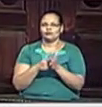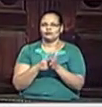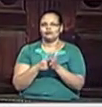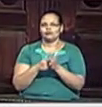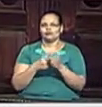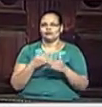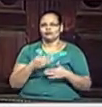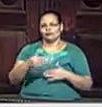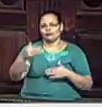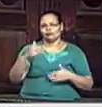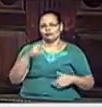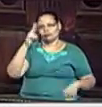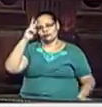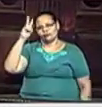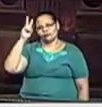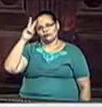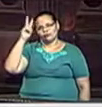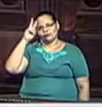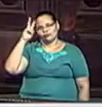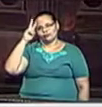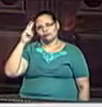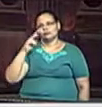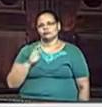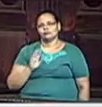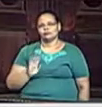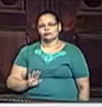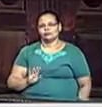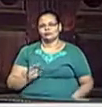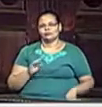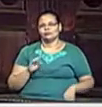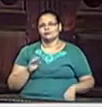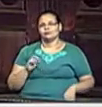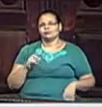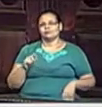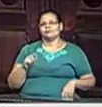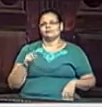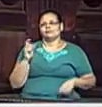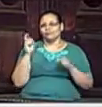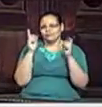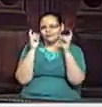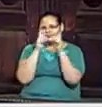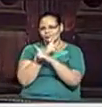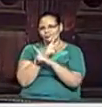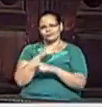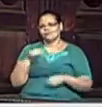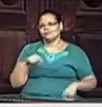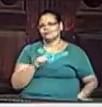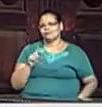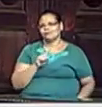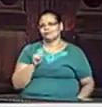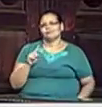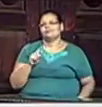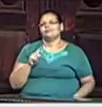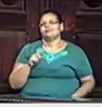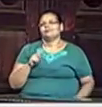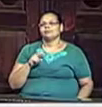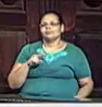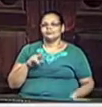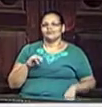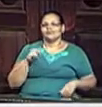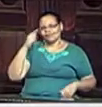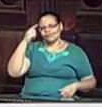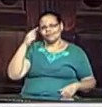a partir de segunda-feira, mas será um caminho duro e difícil, mas não vamos arredar pé